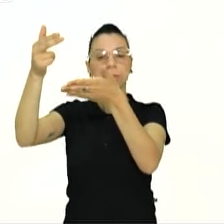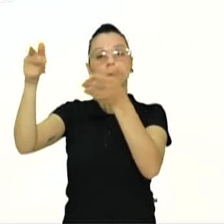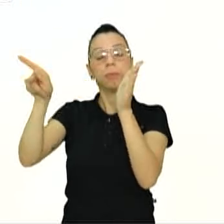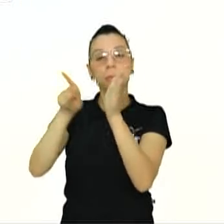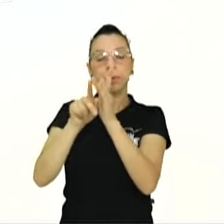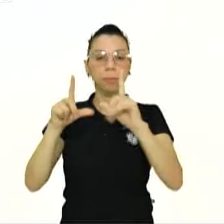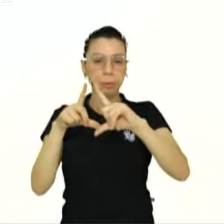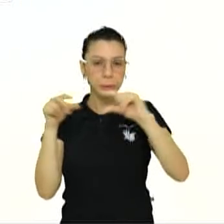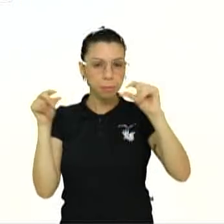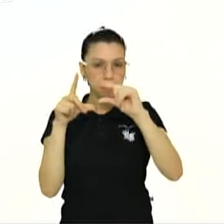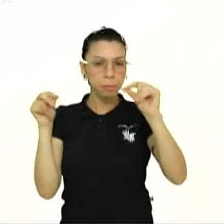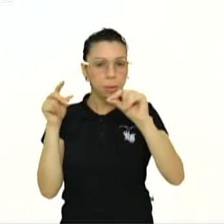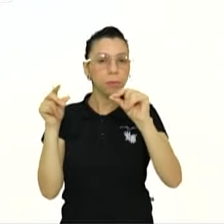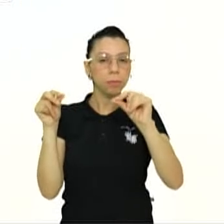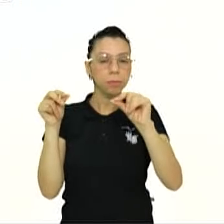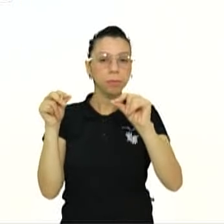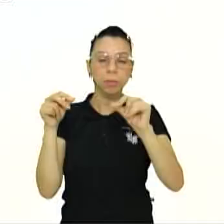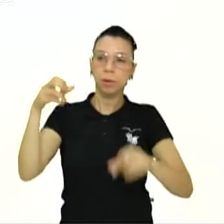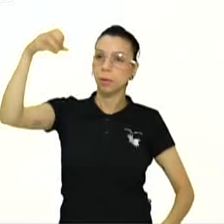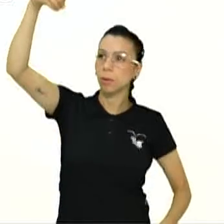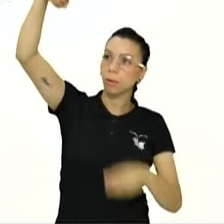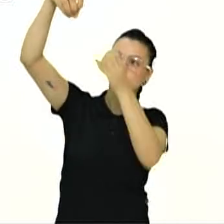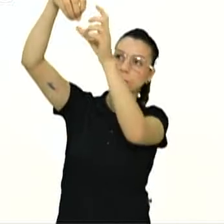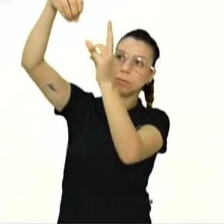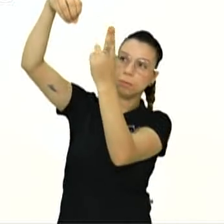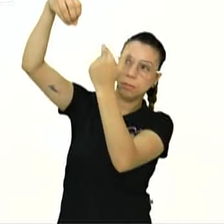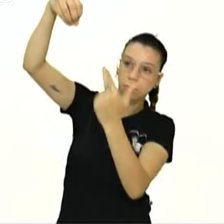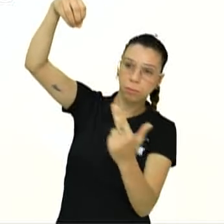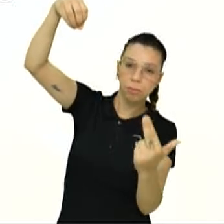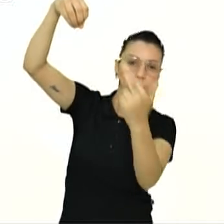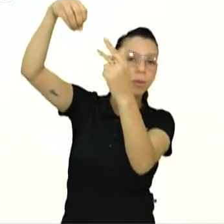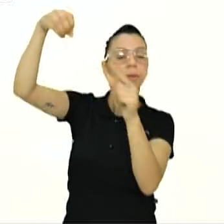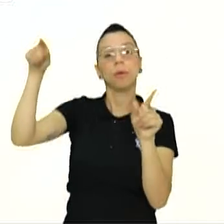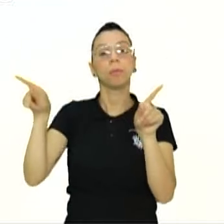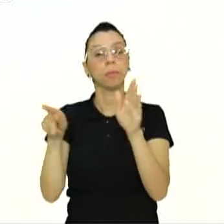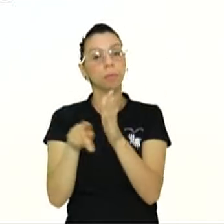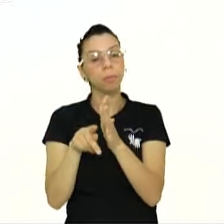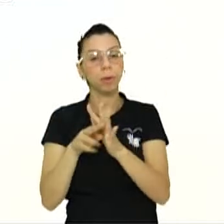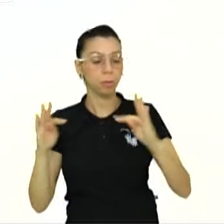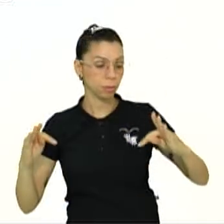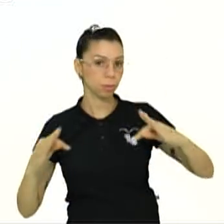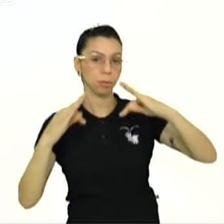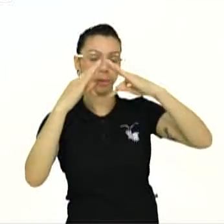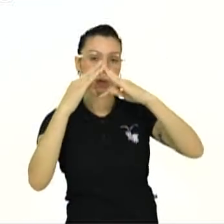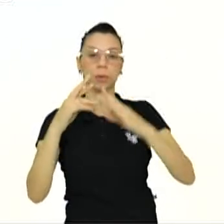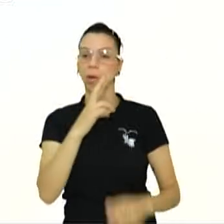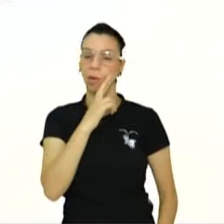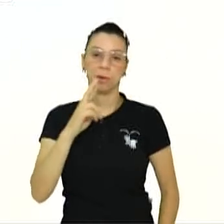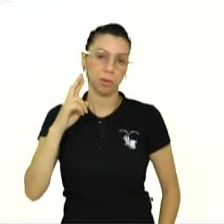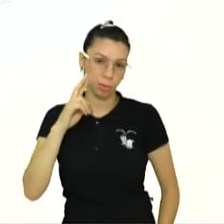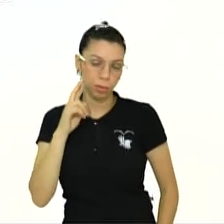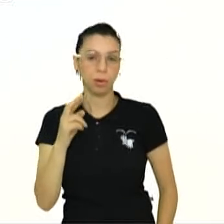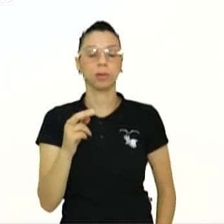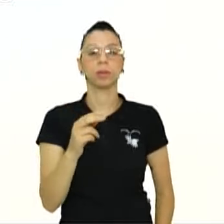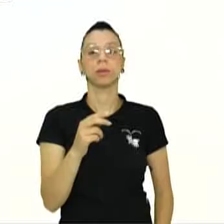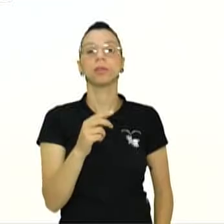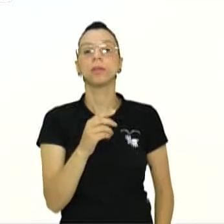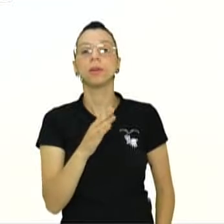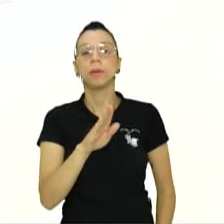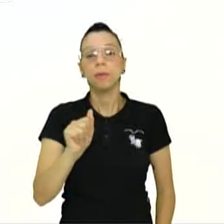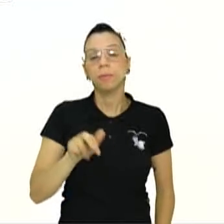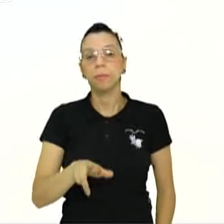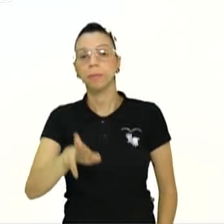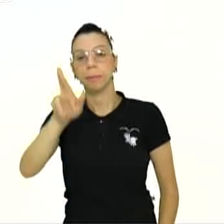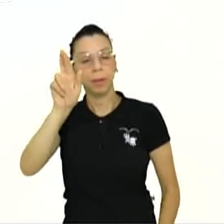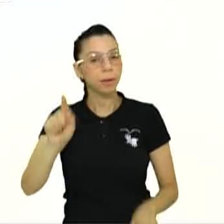da escrita. Elas são utilizadas em santuários, templos, restaurantes, bares e